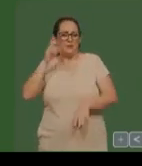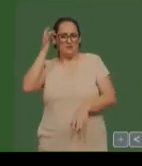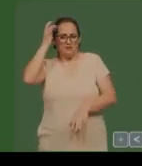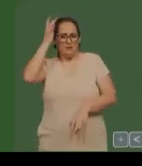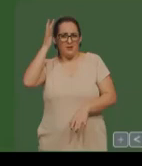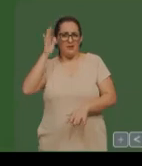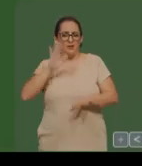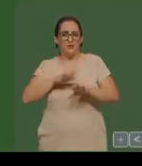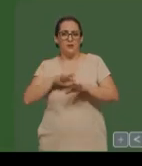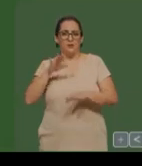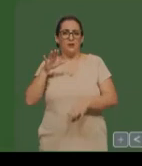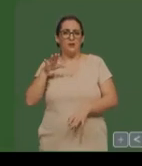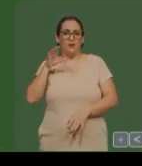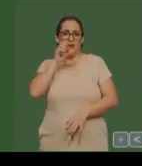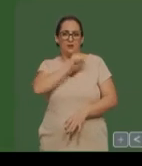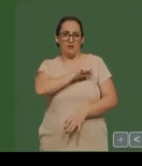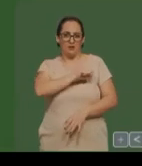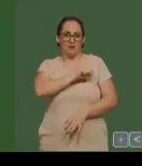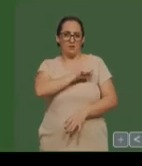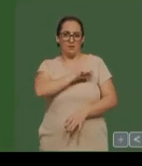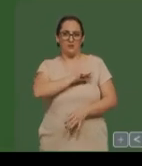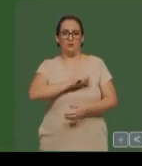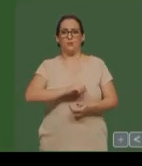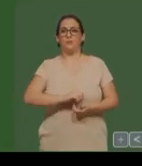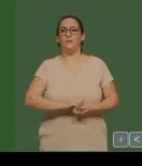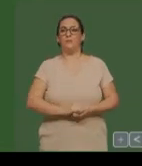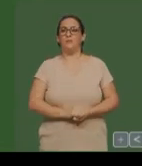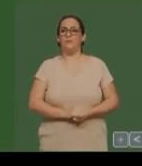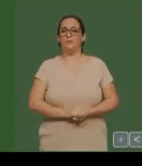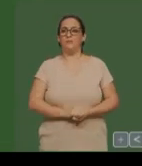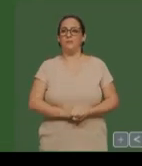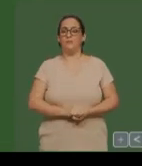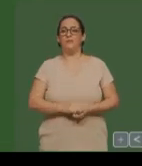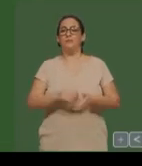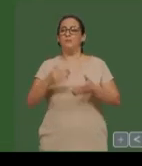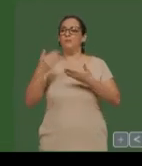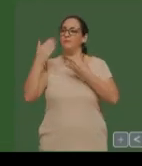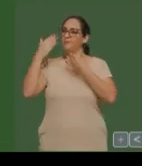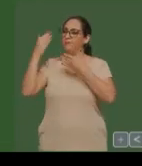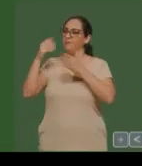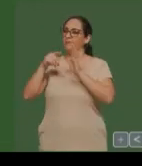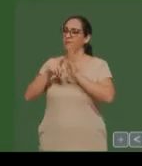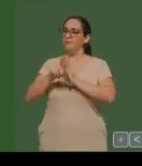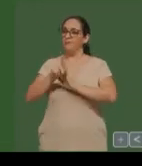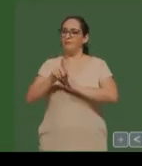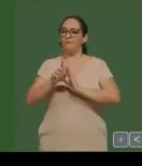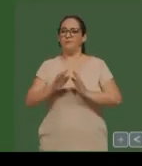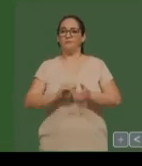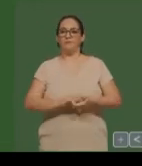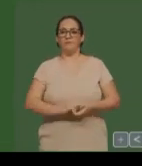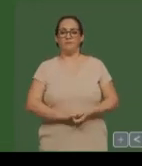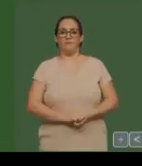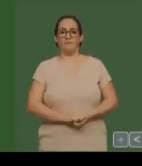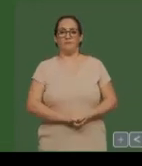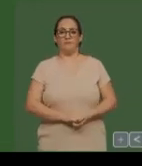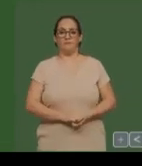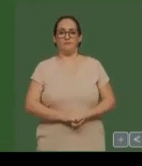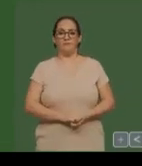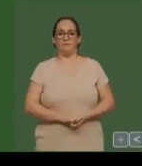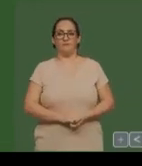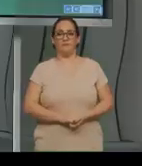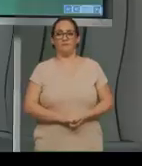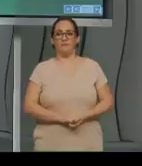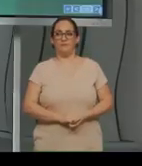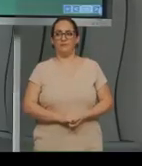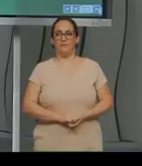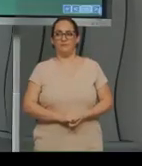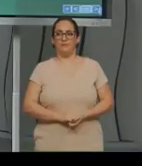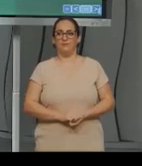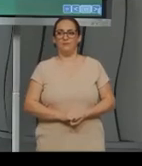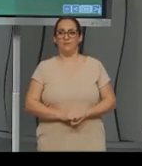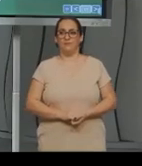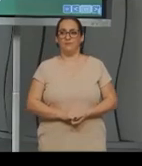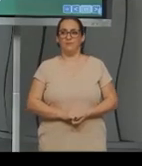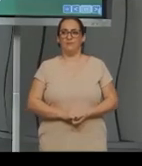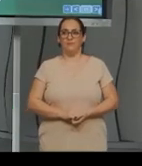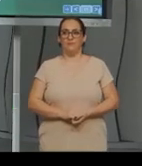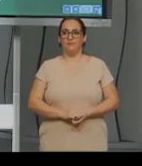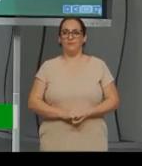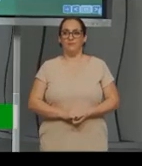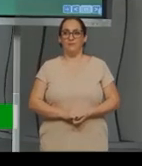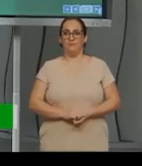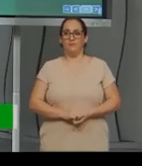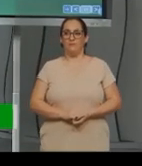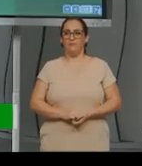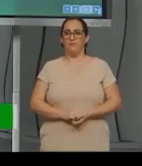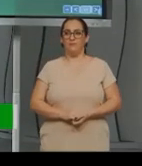você acerte, vai demorar mais. Obrigado pela pergunta. Obrigada, professor. Vamos para a nossa